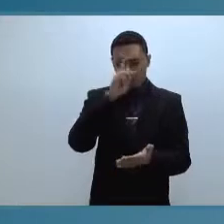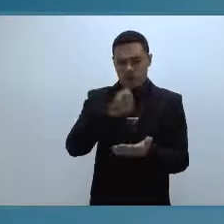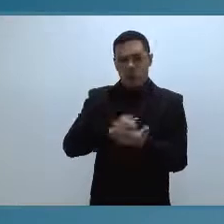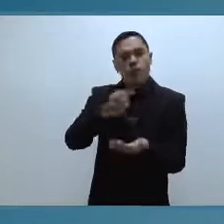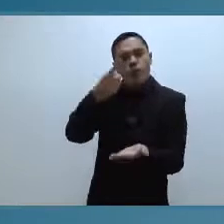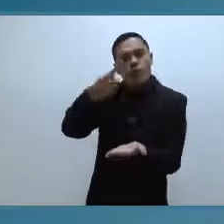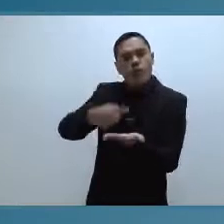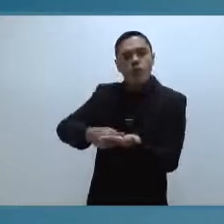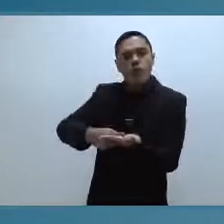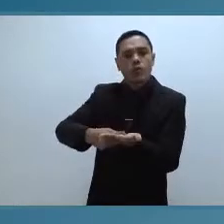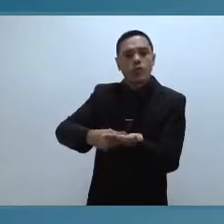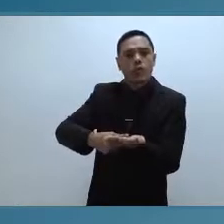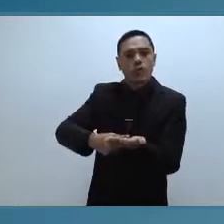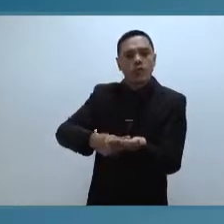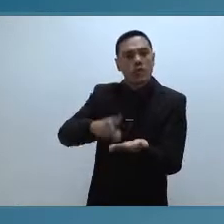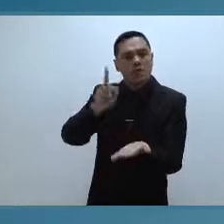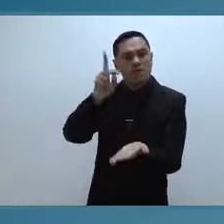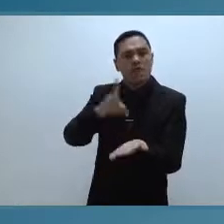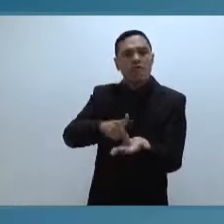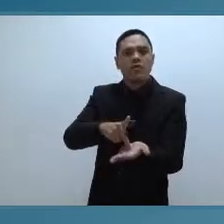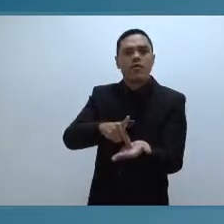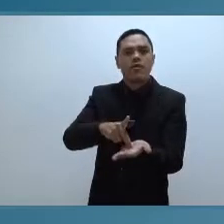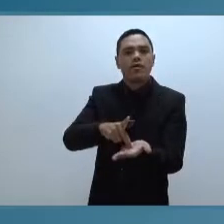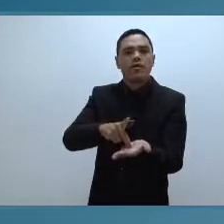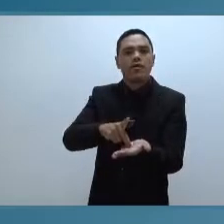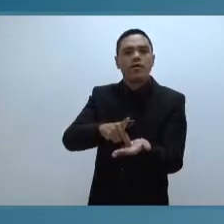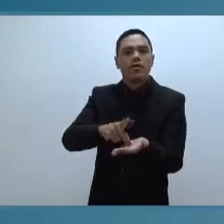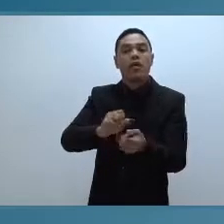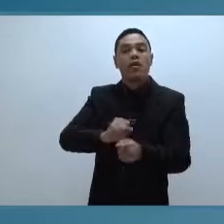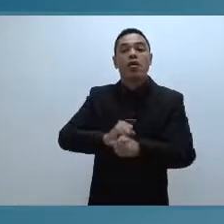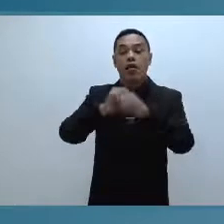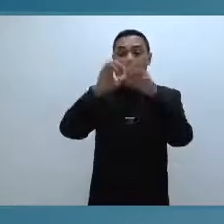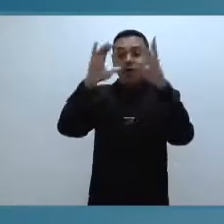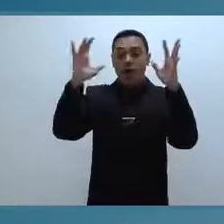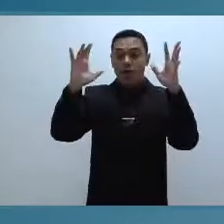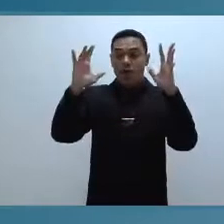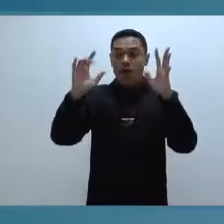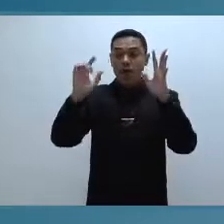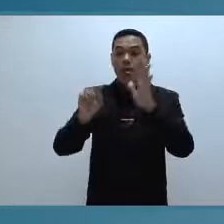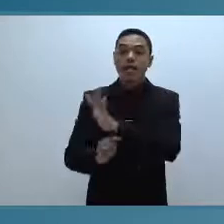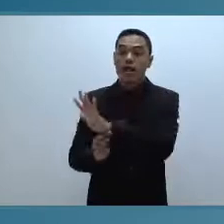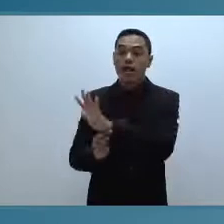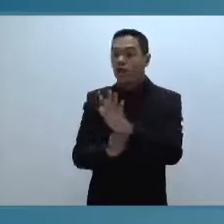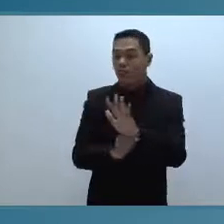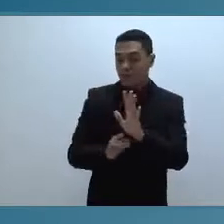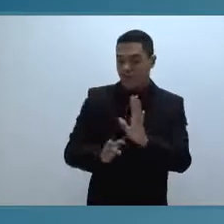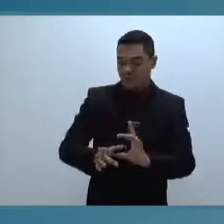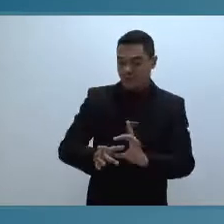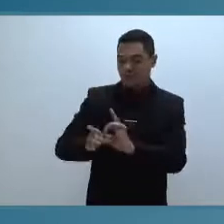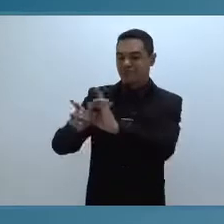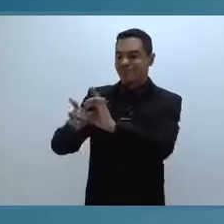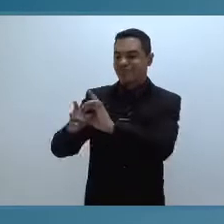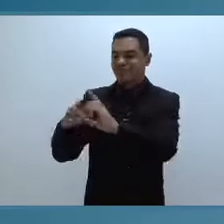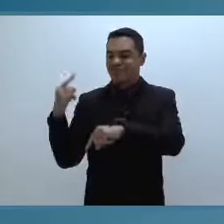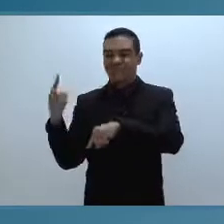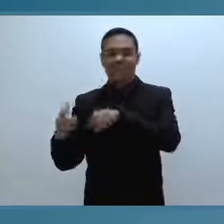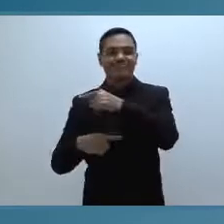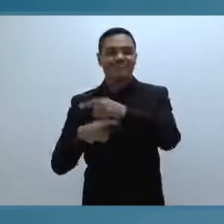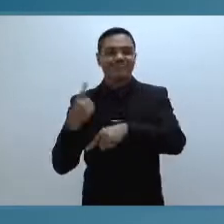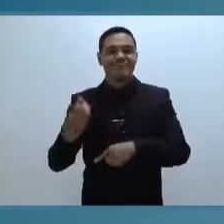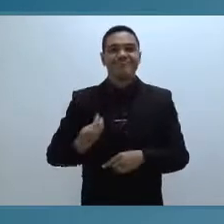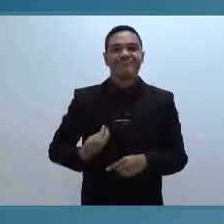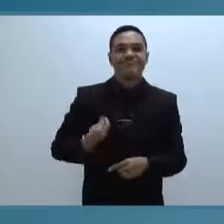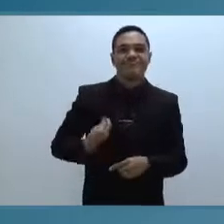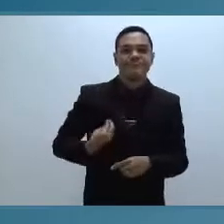verdade, esta somente lhe será revelada por meio do convívio de um turno com seus jurisdicionados.